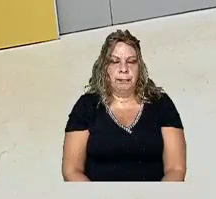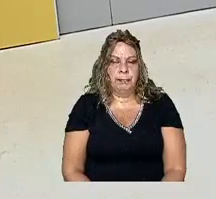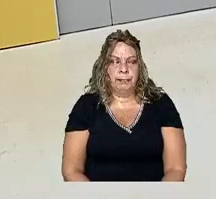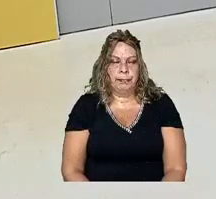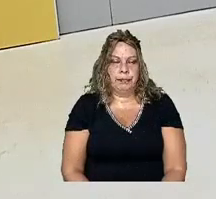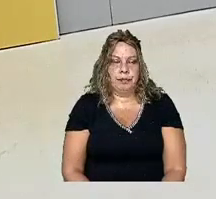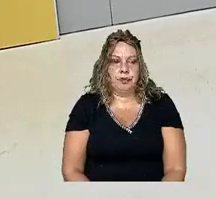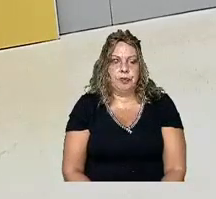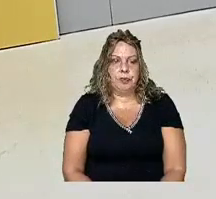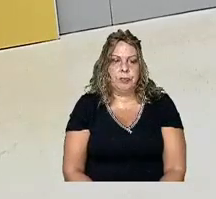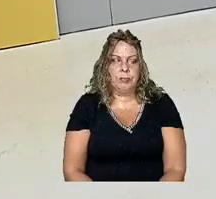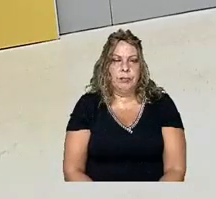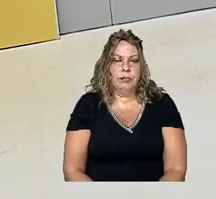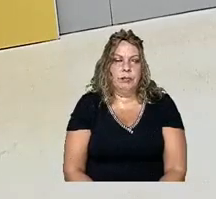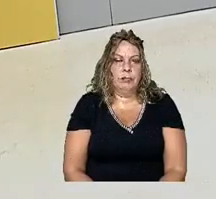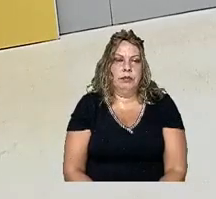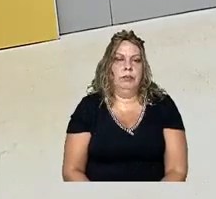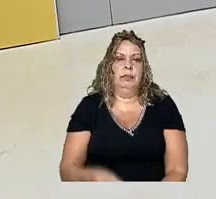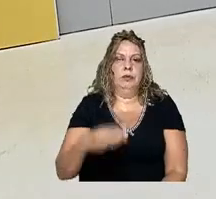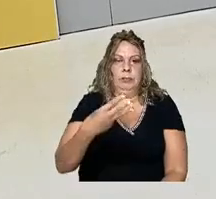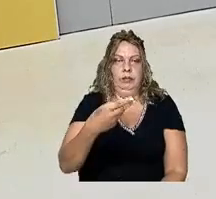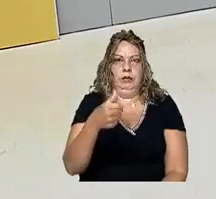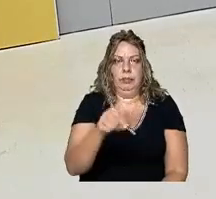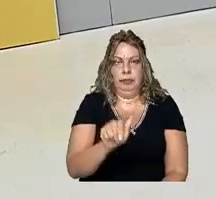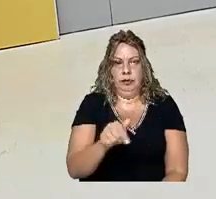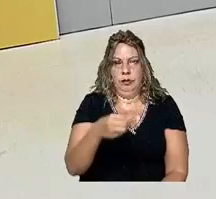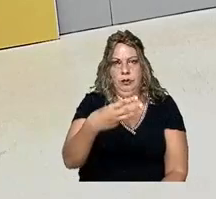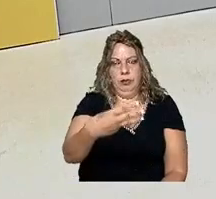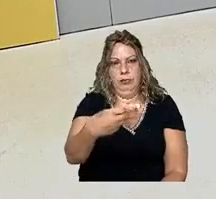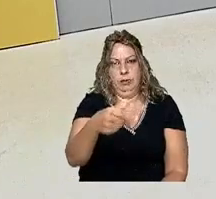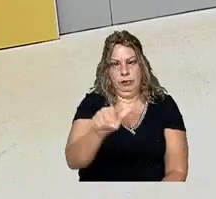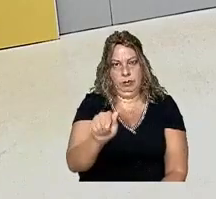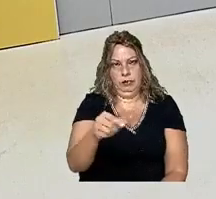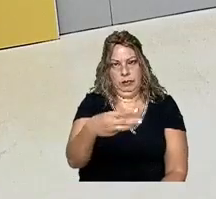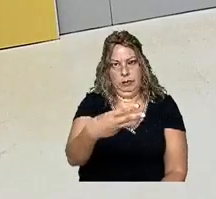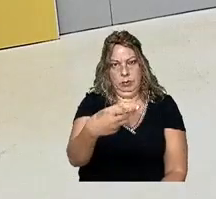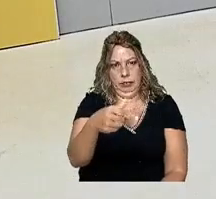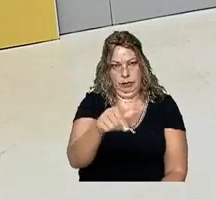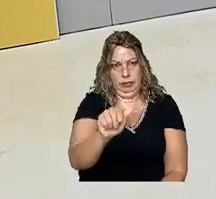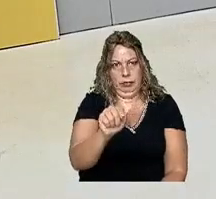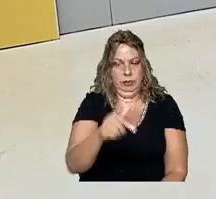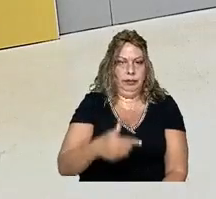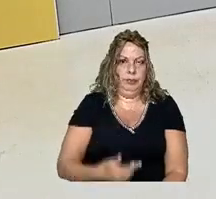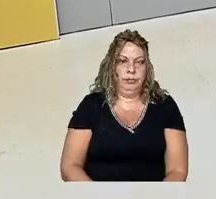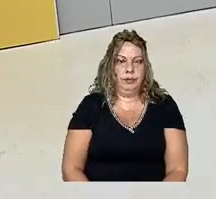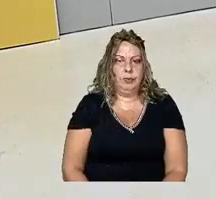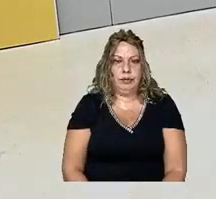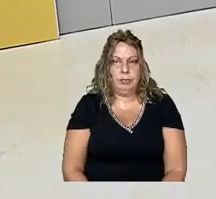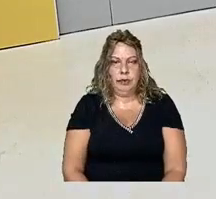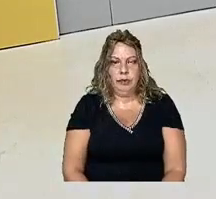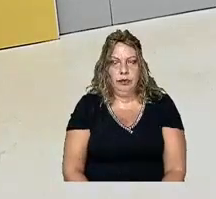26, tenho 37, agora 37, 37,